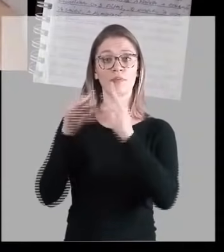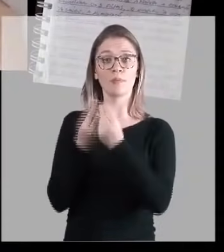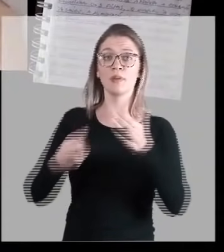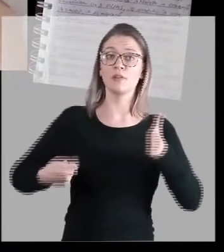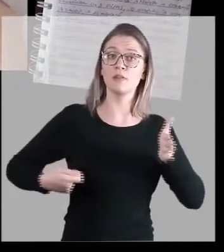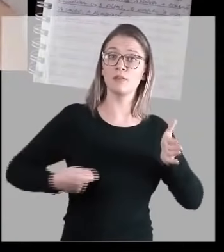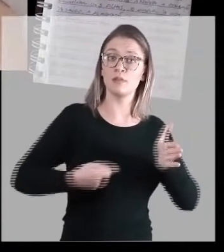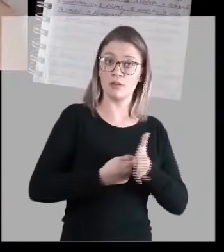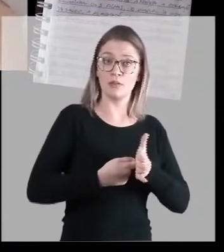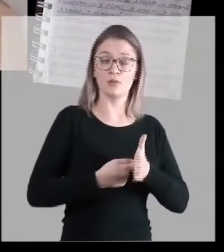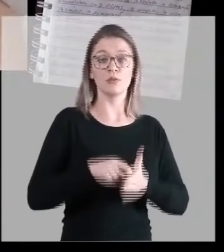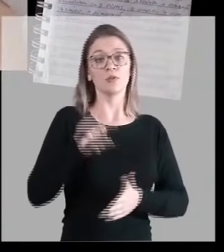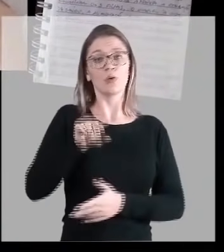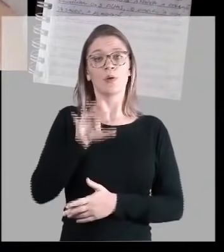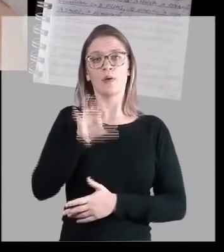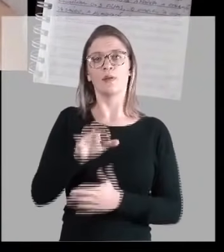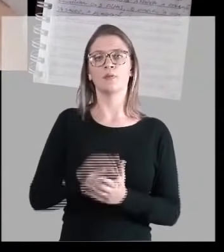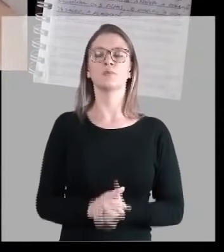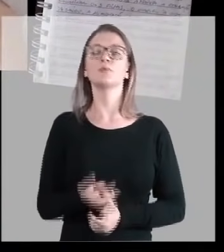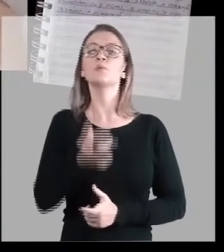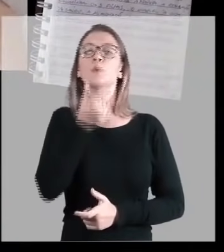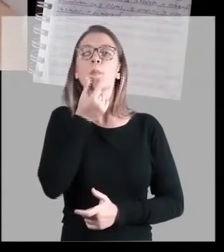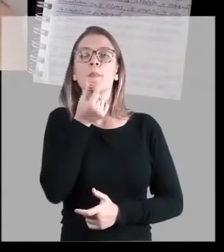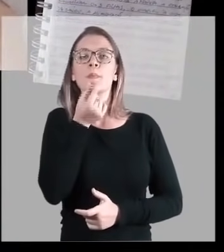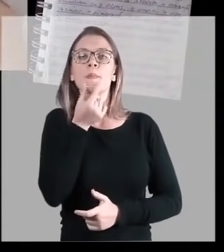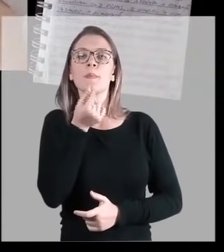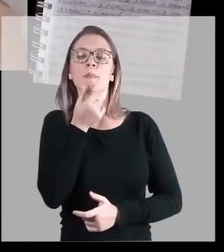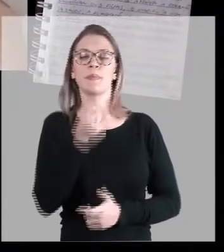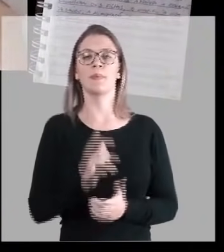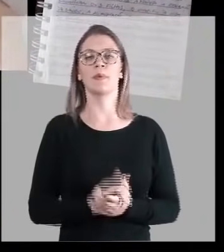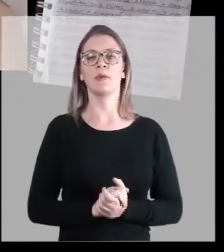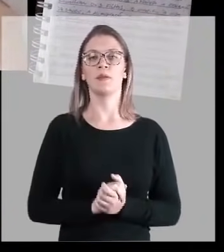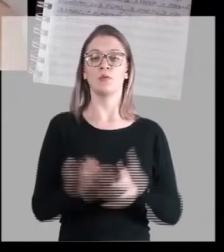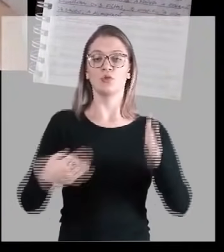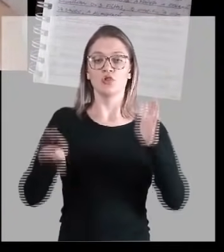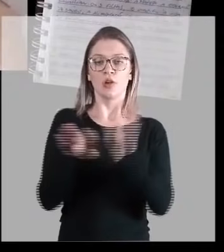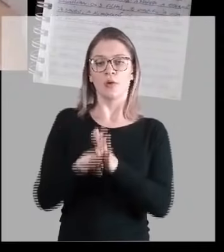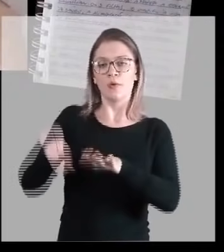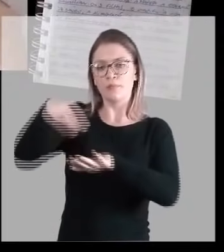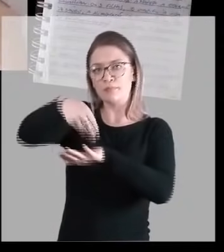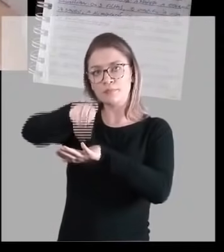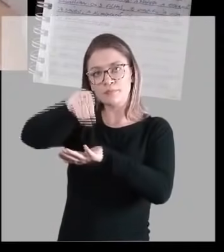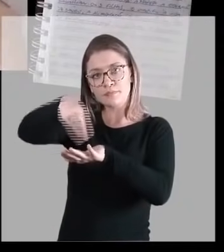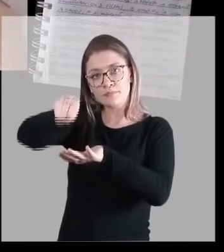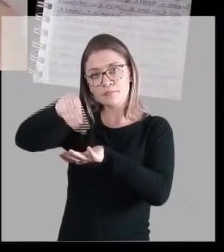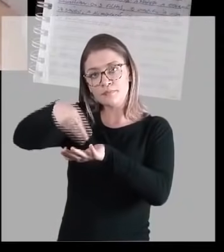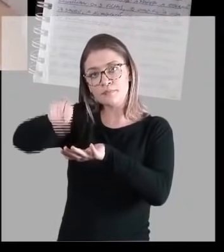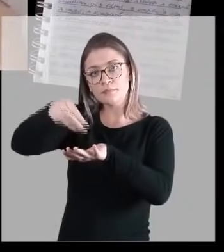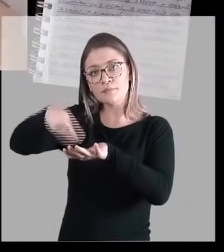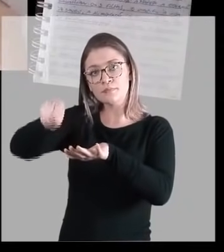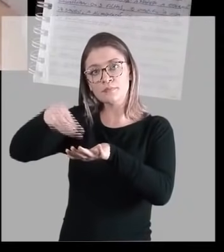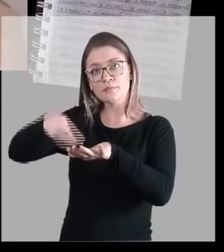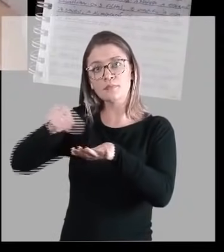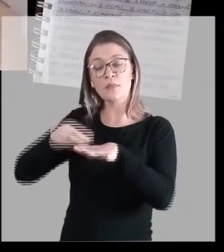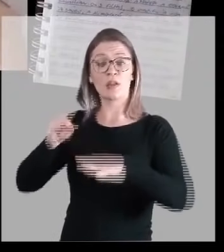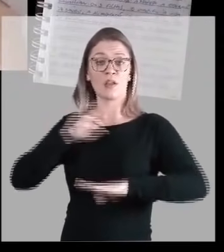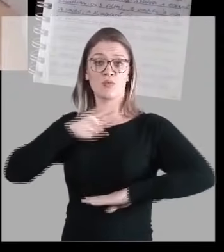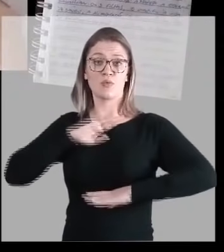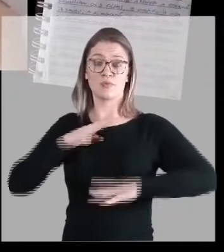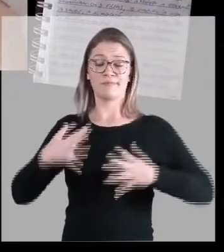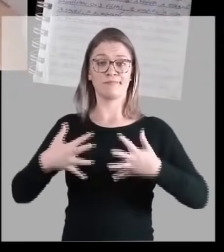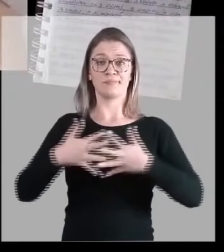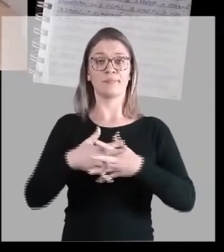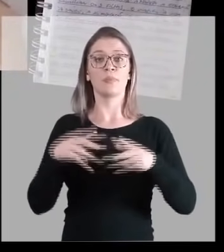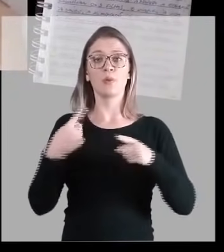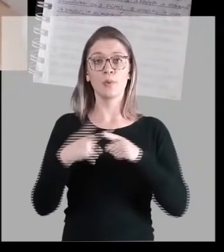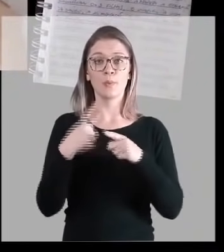foi nesse sentido. O menino chegou com as unhas pintadas, E a situação dele se complicou ainda mais porque ele